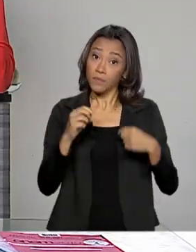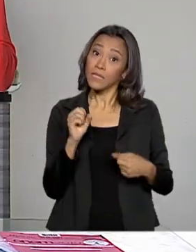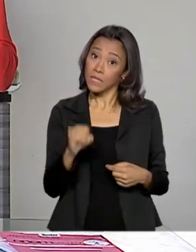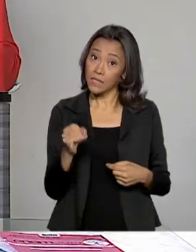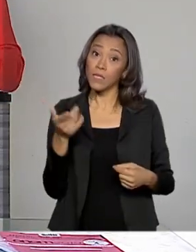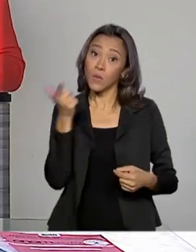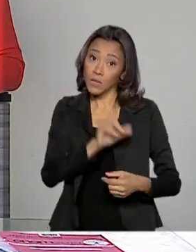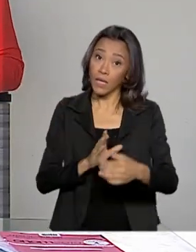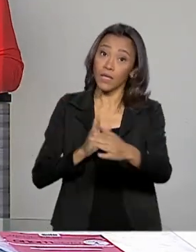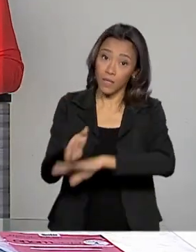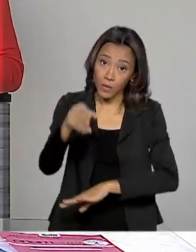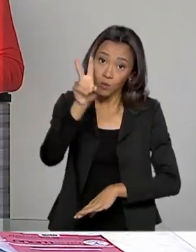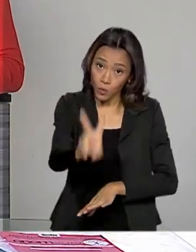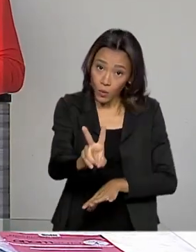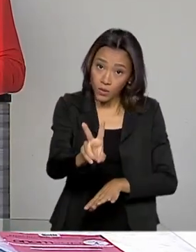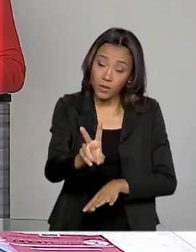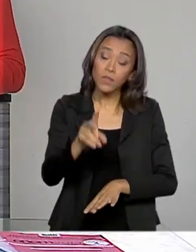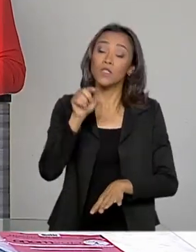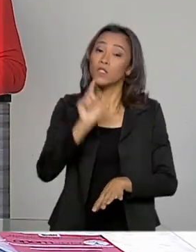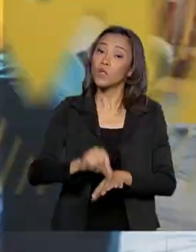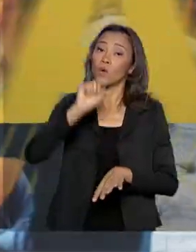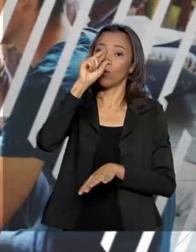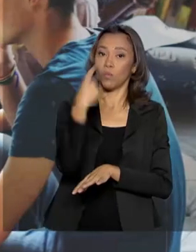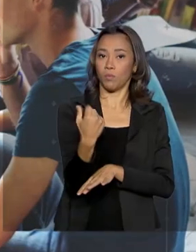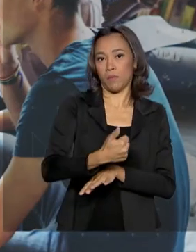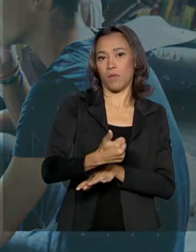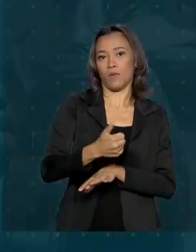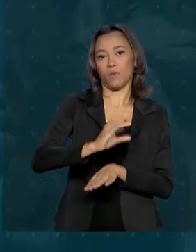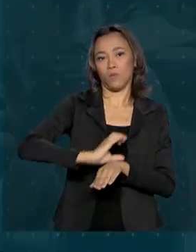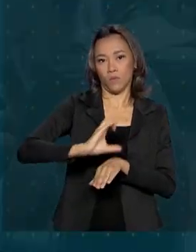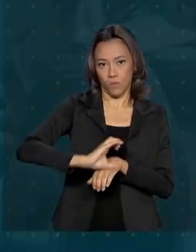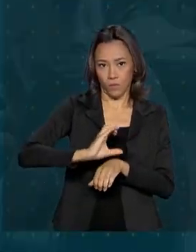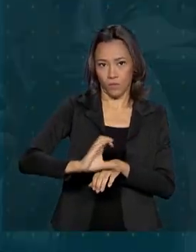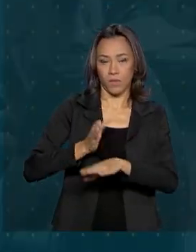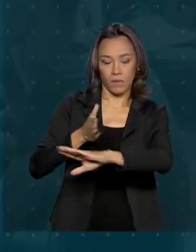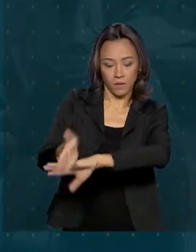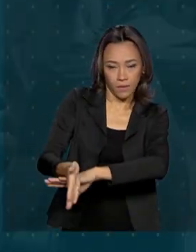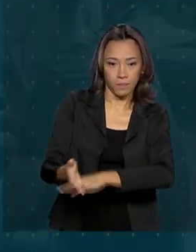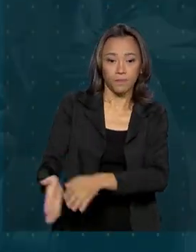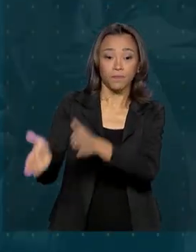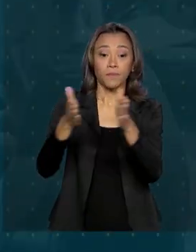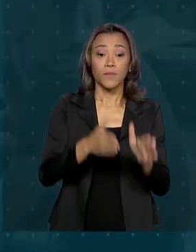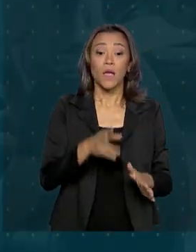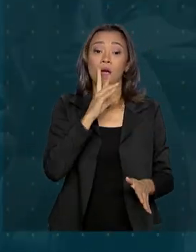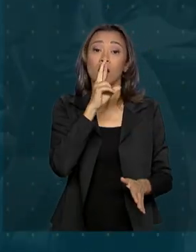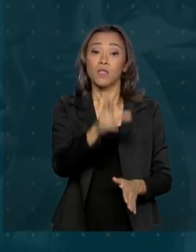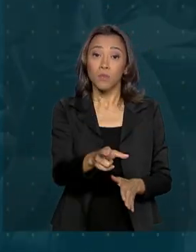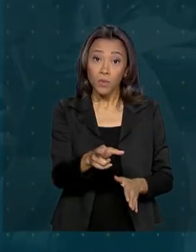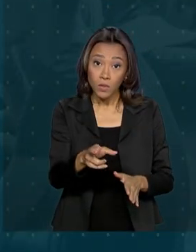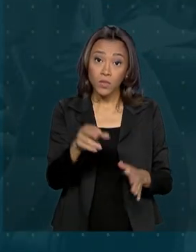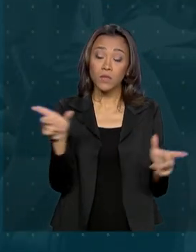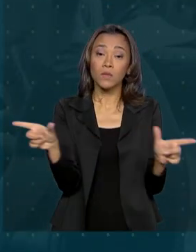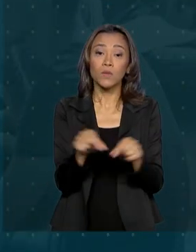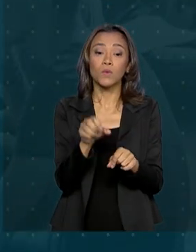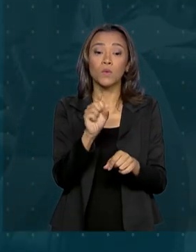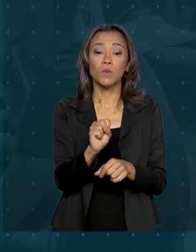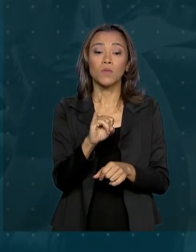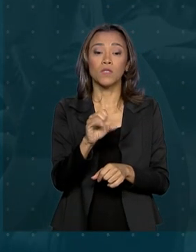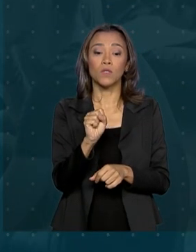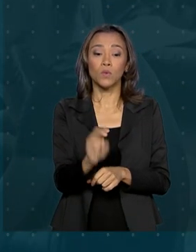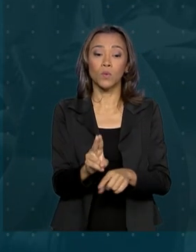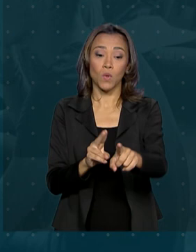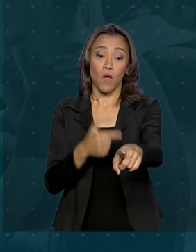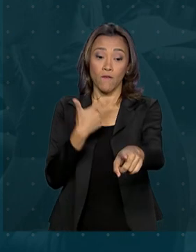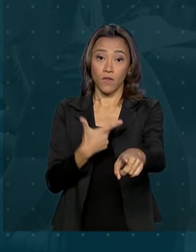cursos, vai prevalecer a primeira opção. O resultado do Sisu será divulgado no dia 28 de janeiro.